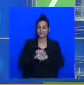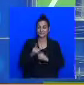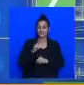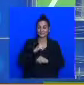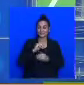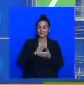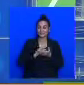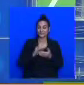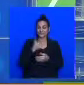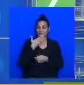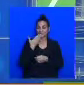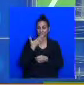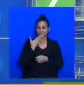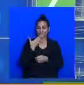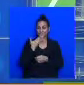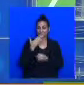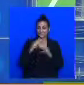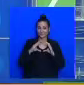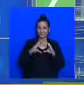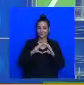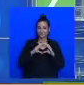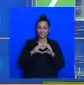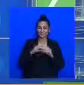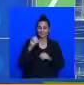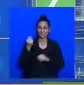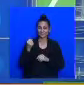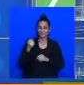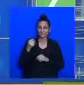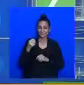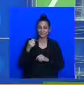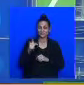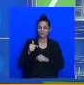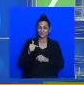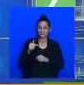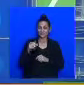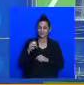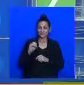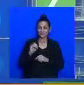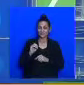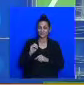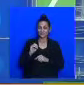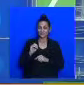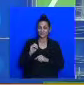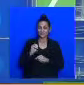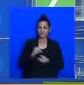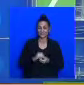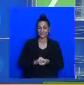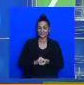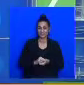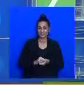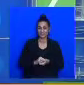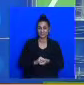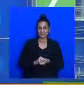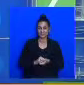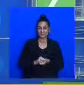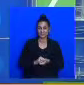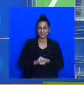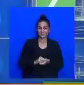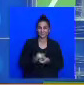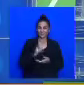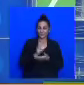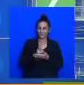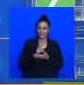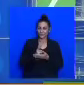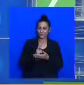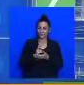tem Loto Fácil. Bola branca, número 70, branca 70. Você